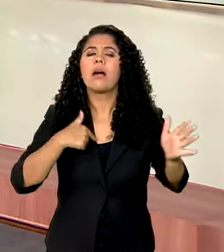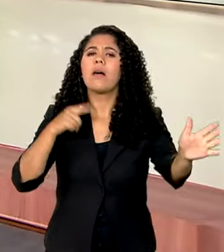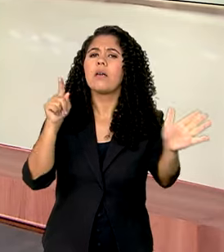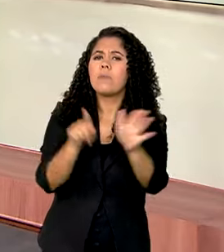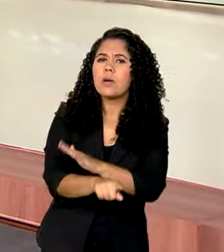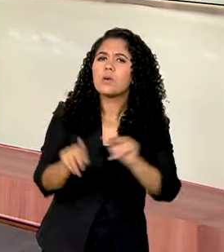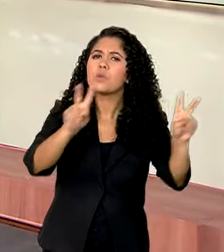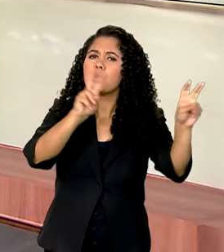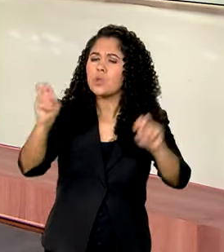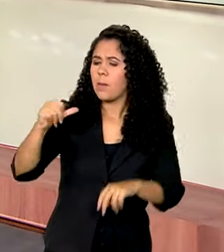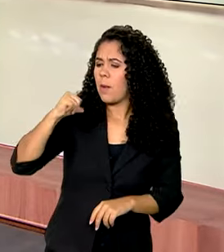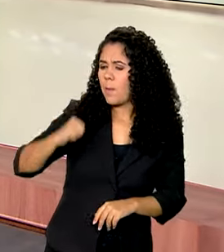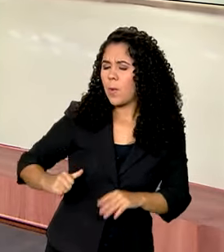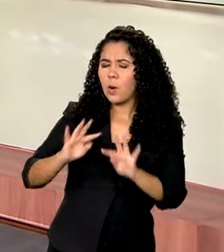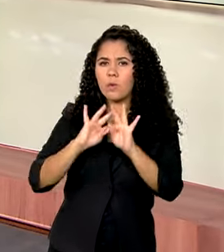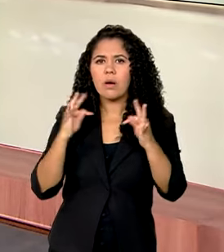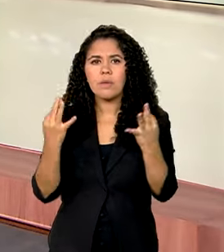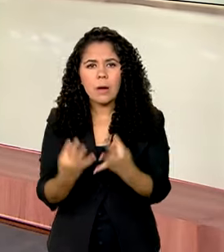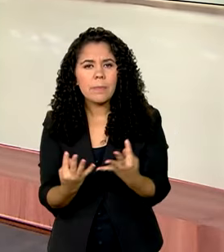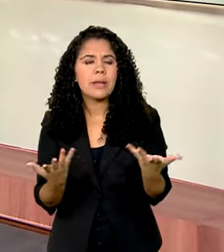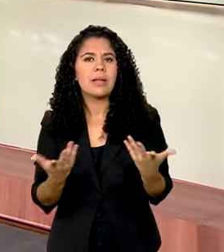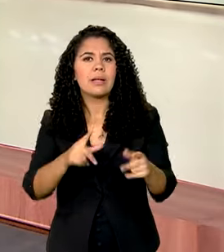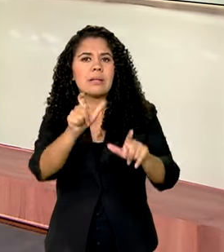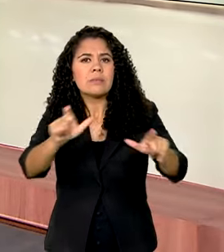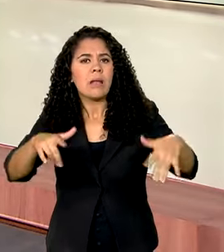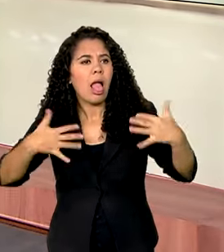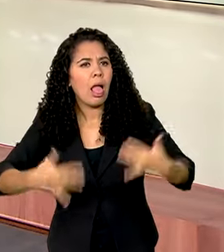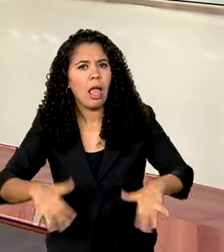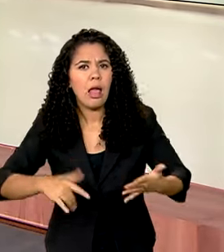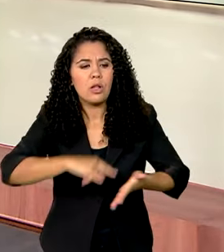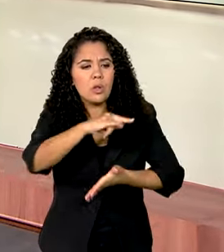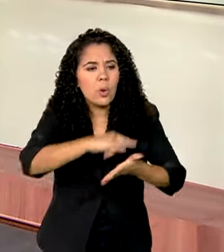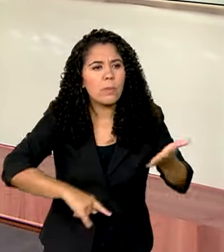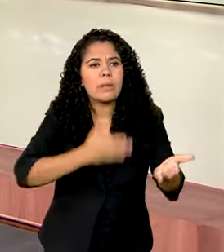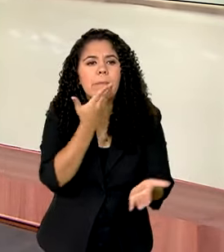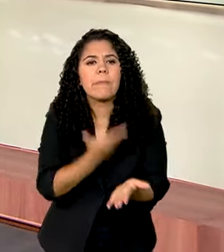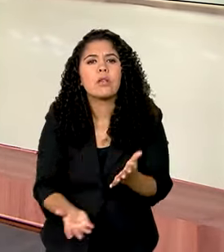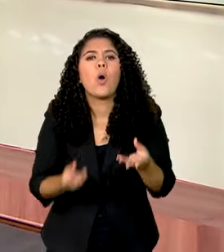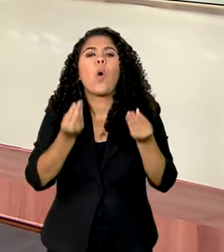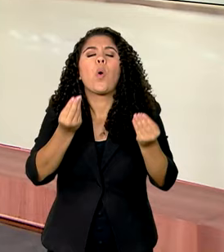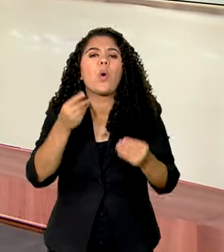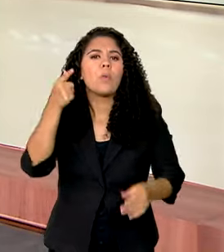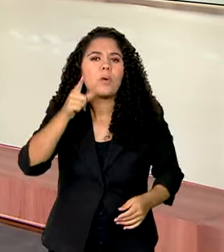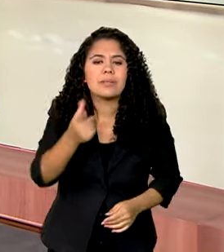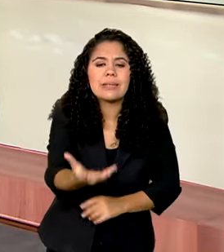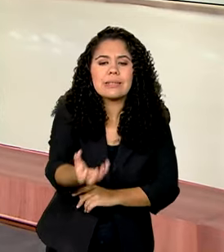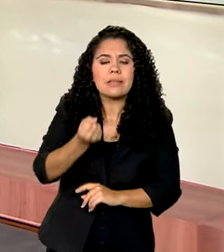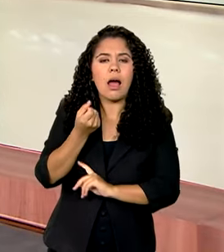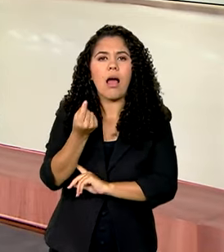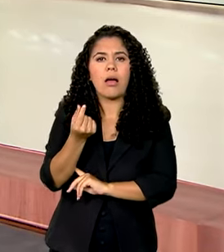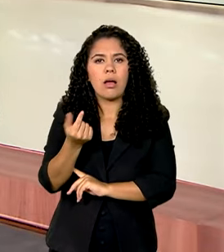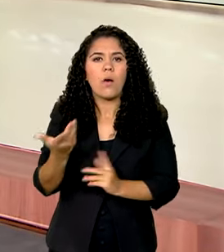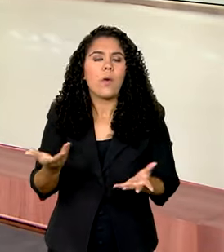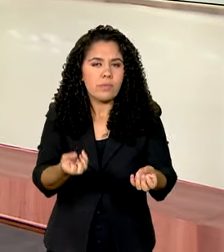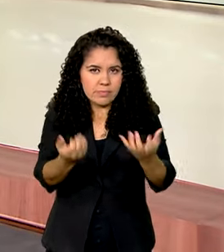do Bolsa Família, que porventura perderam aí os documentos, como é que eles fazem para poder sacar esse benefício?